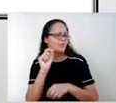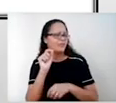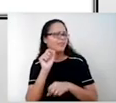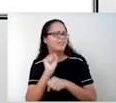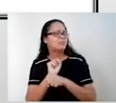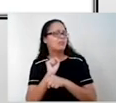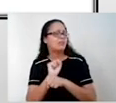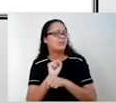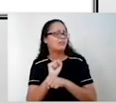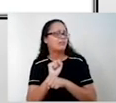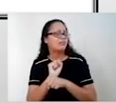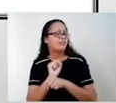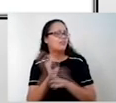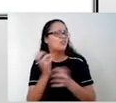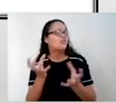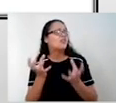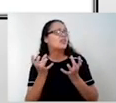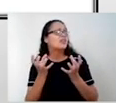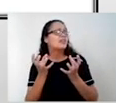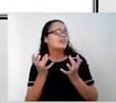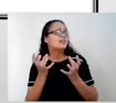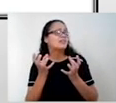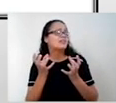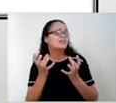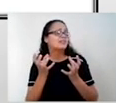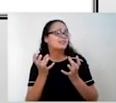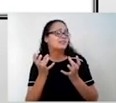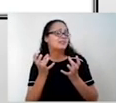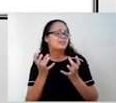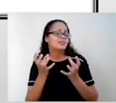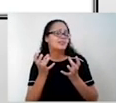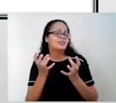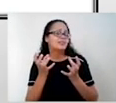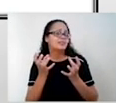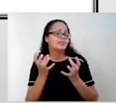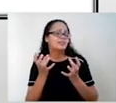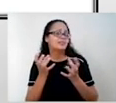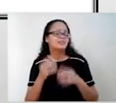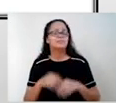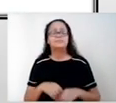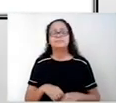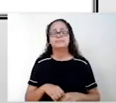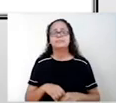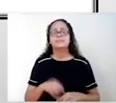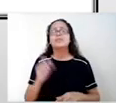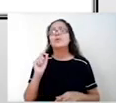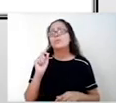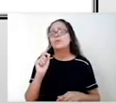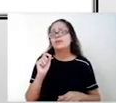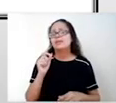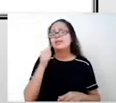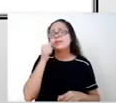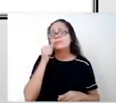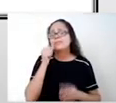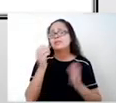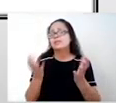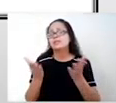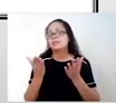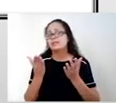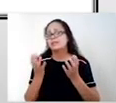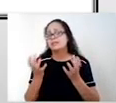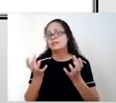acham que ela estava esperando? O que ela queria muito? Lembre-se daquele, para entender o texto que nós acabamos de ver, o que ela queria